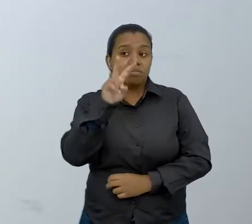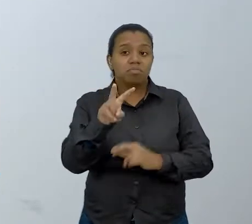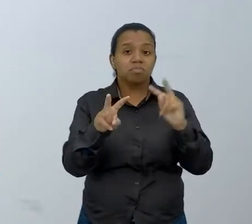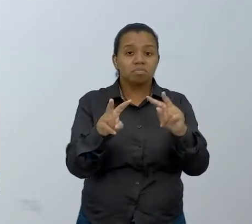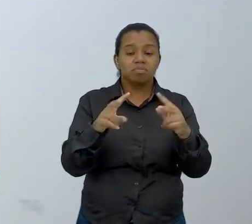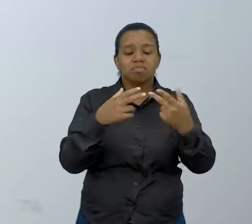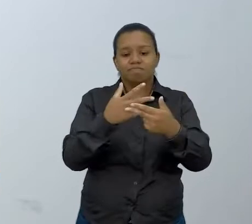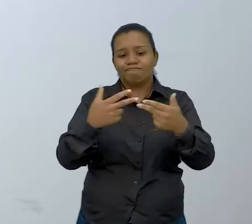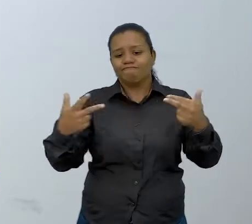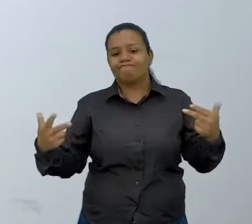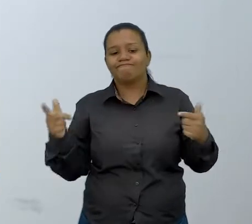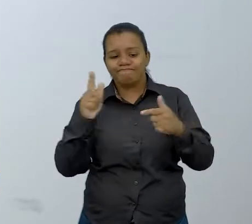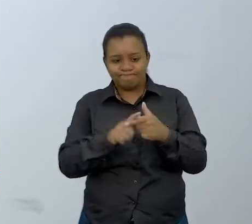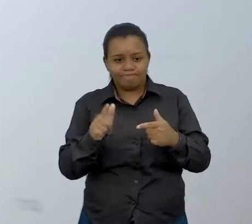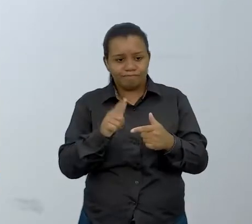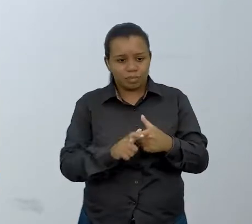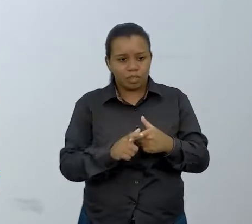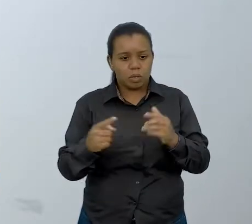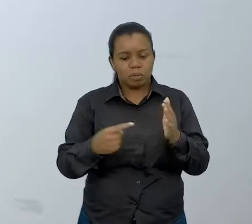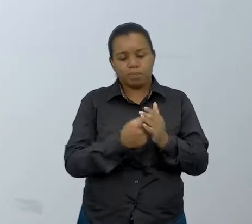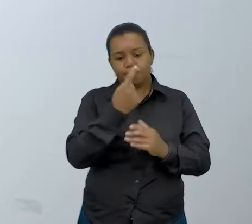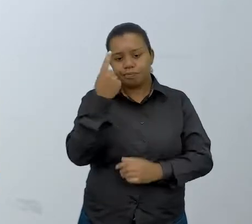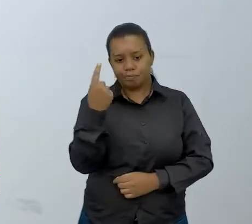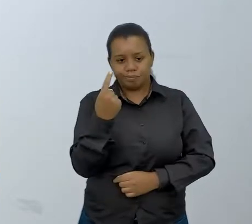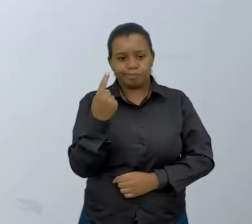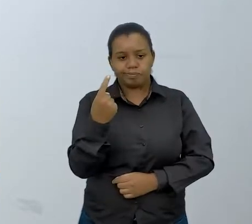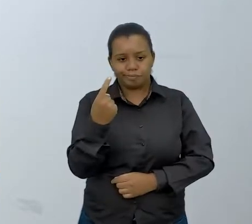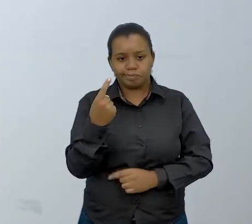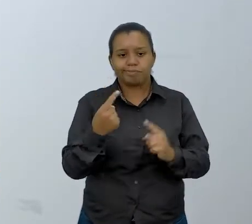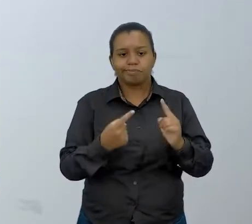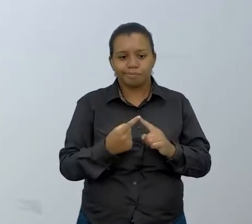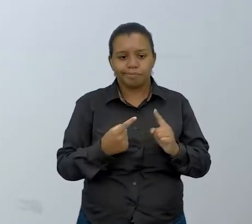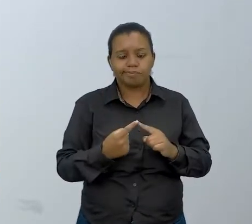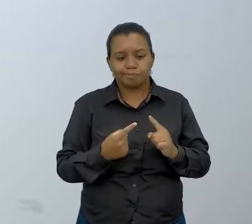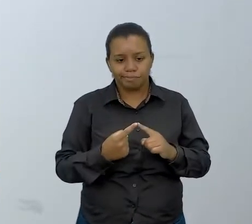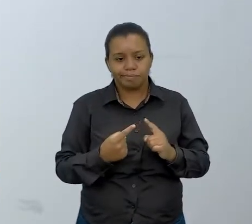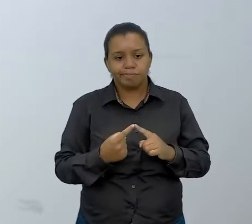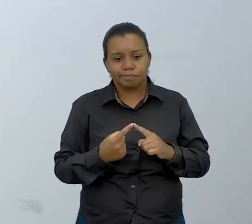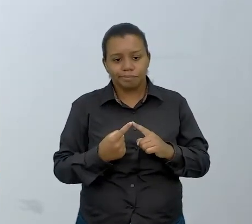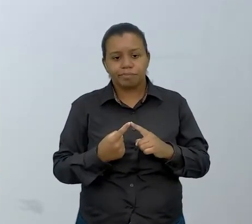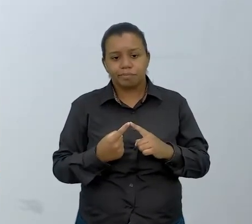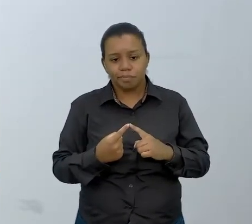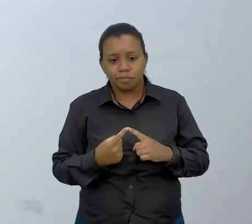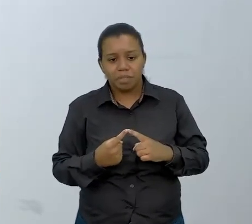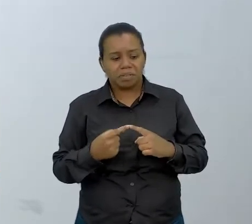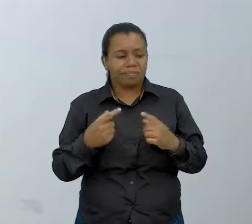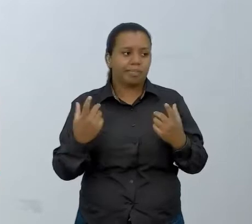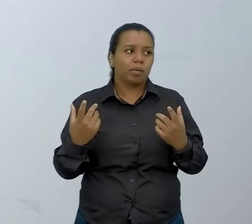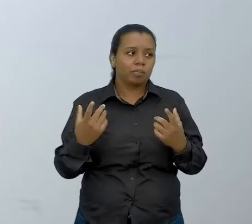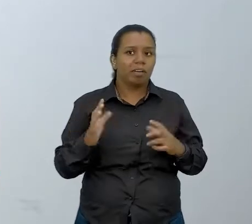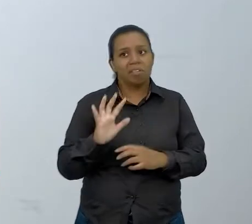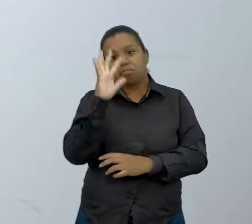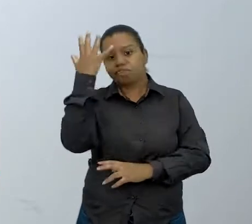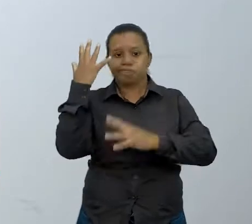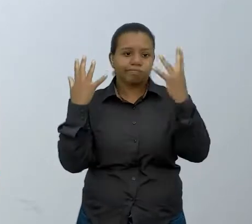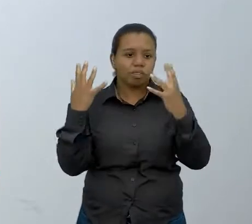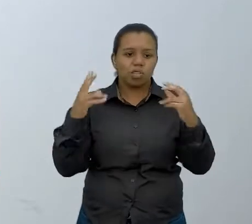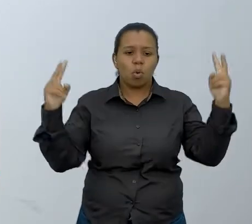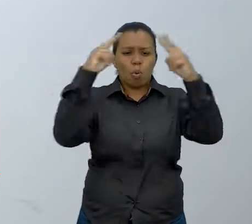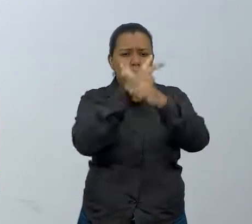esses desastres. A primeira alguns deles a gente não tem controle sobre. Então,